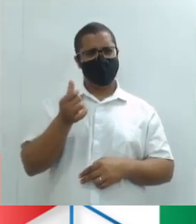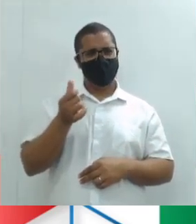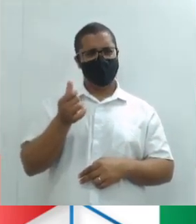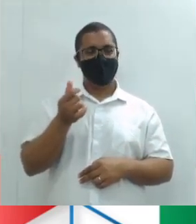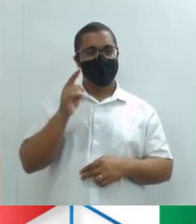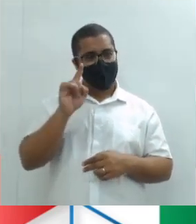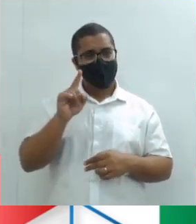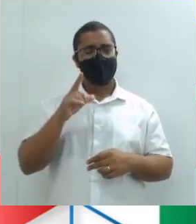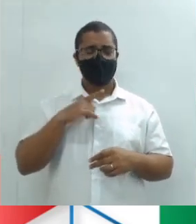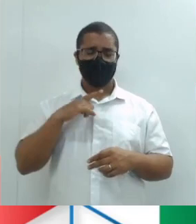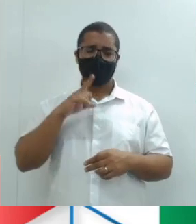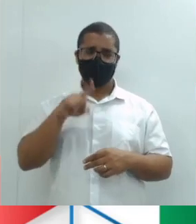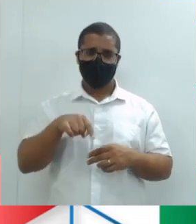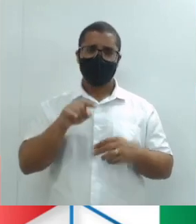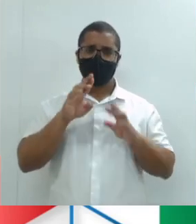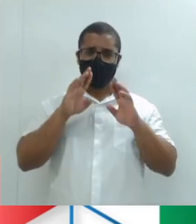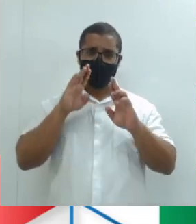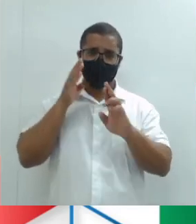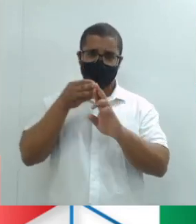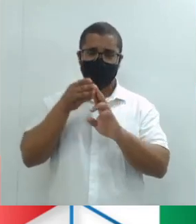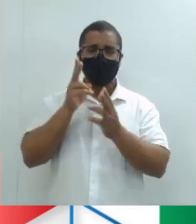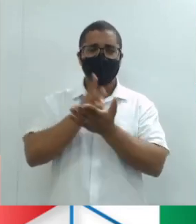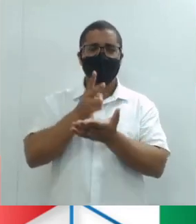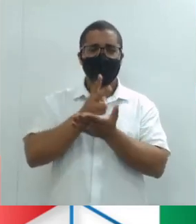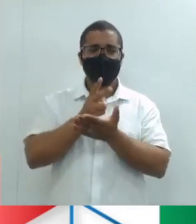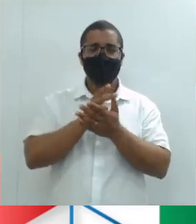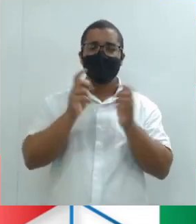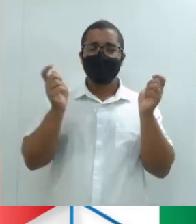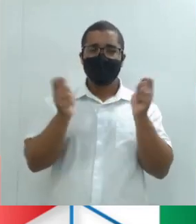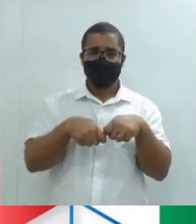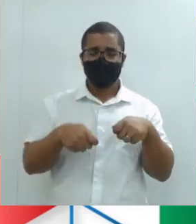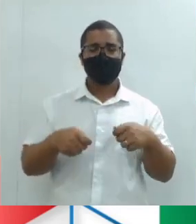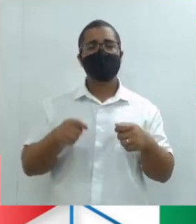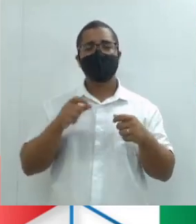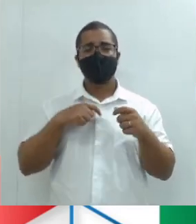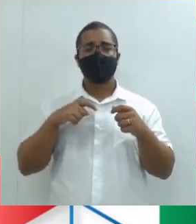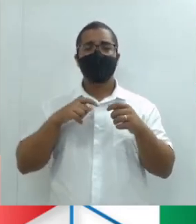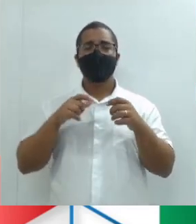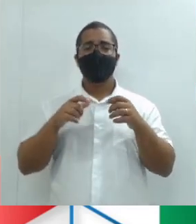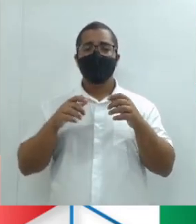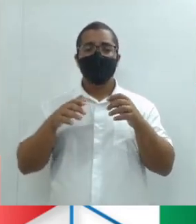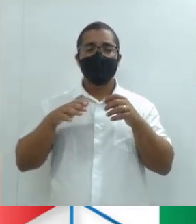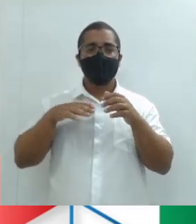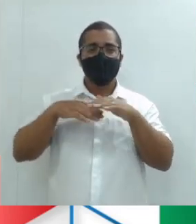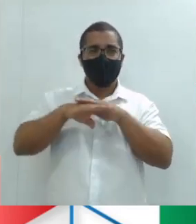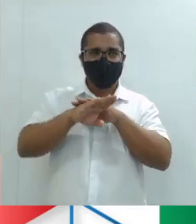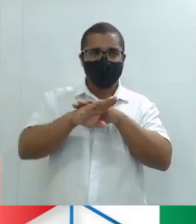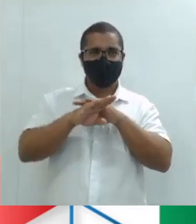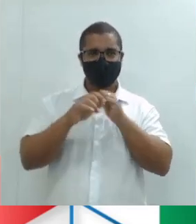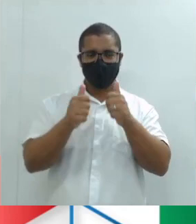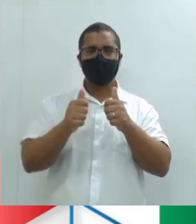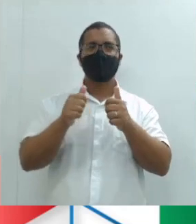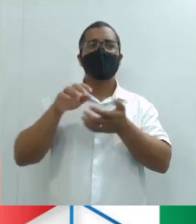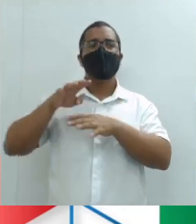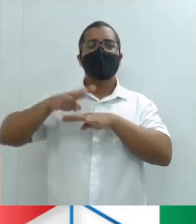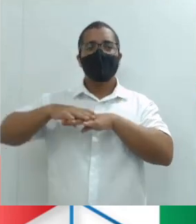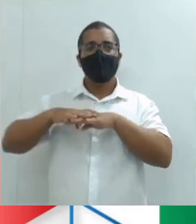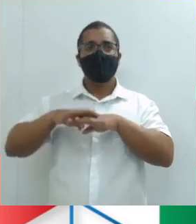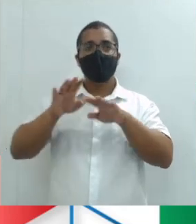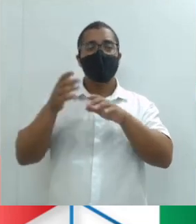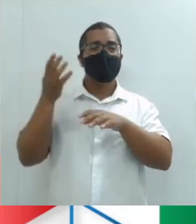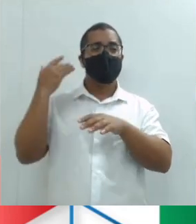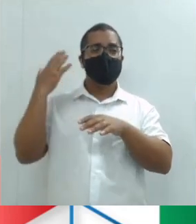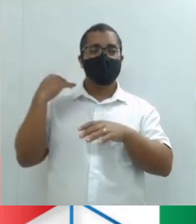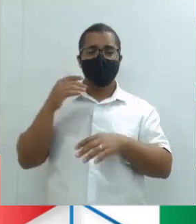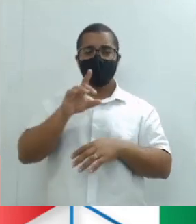a unidade de medida, capacidade, que é medido em matemática pela potenciação. Ok? Segue comigo, ó. O